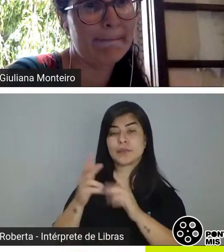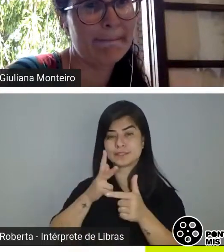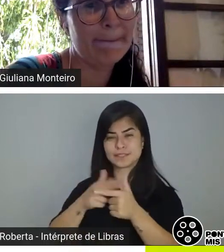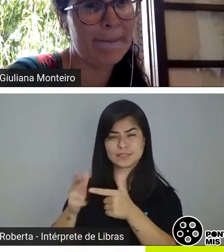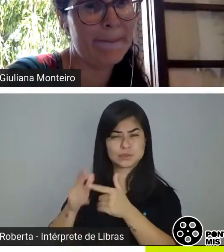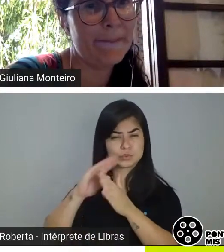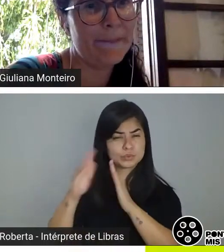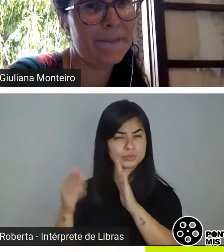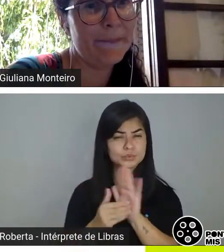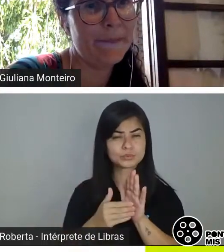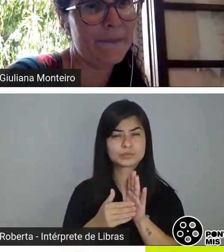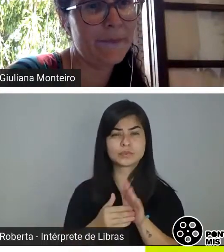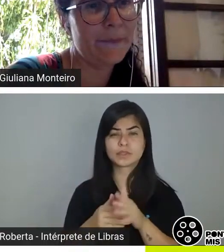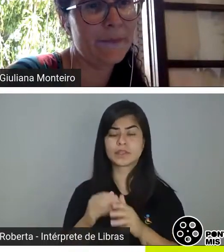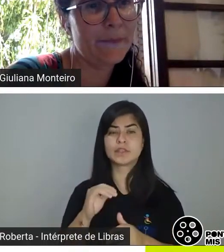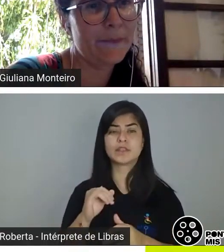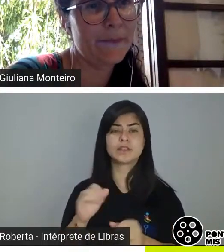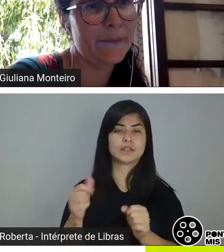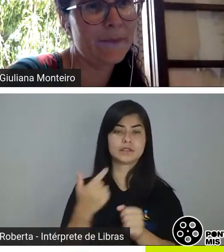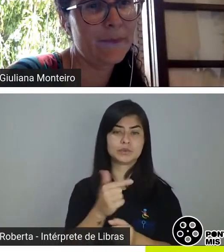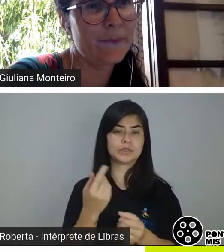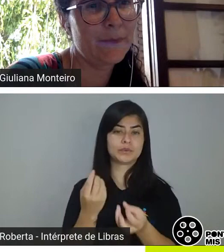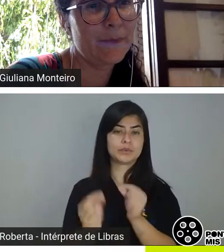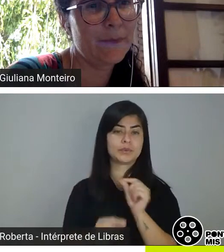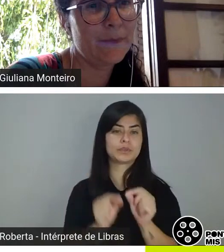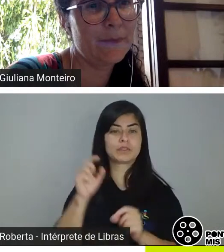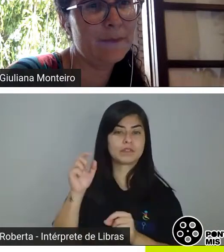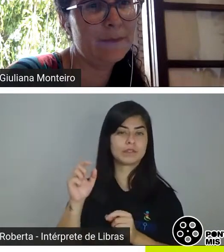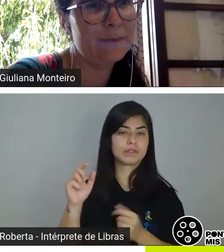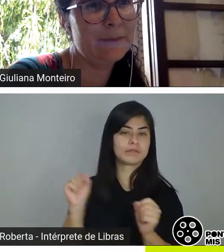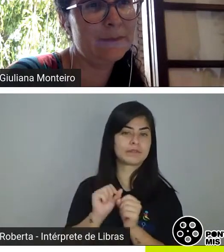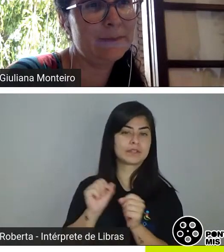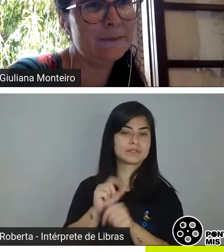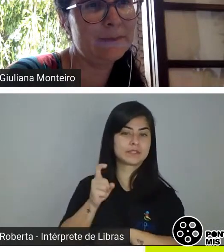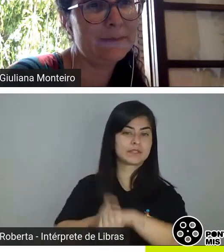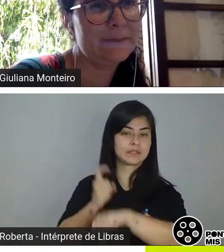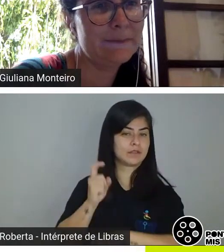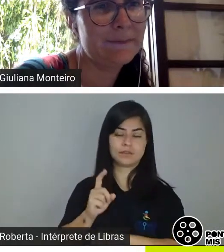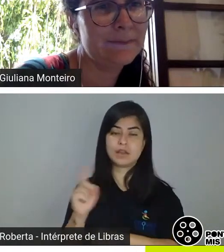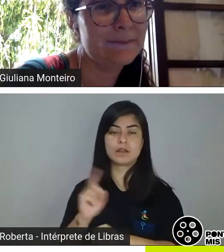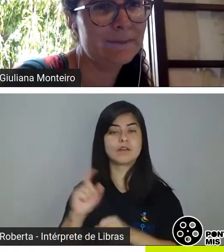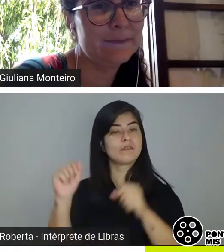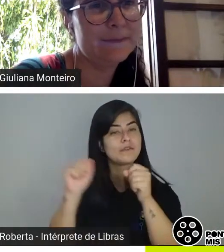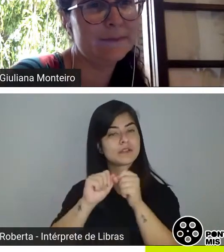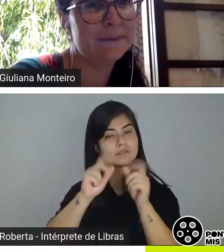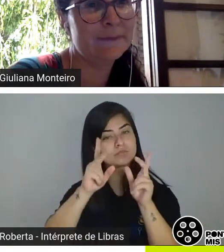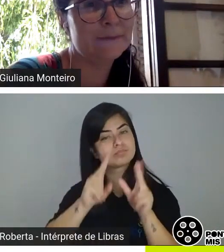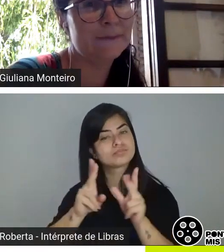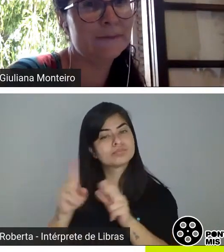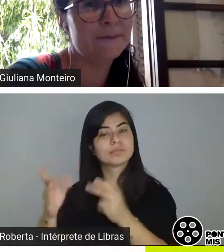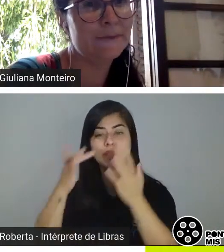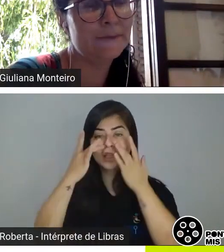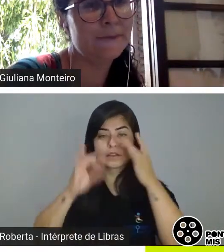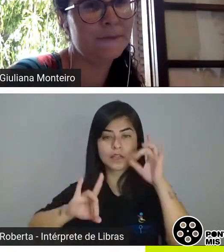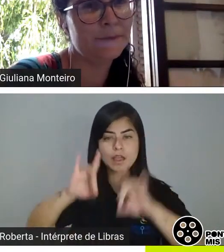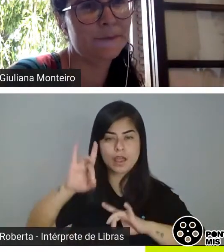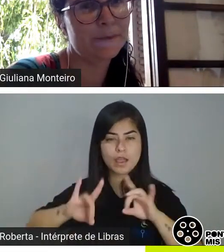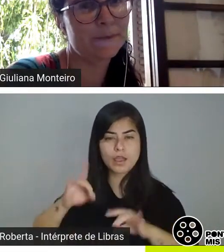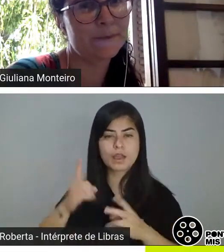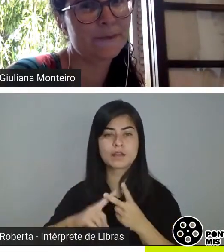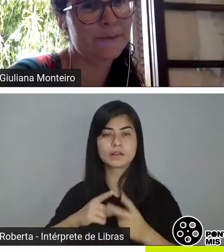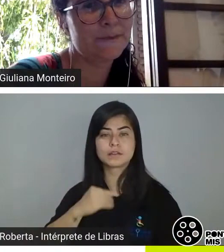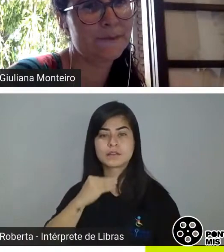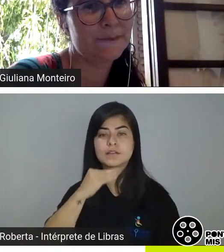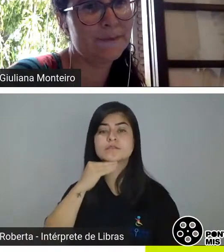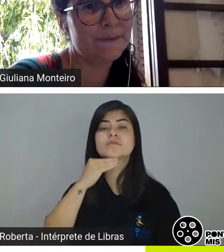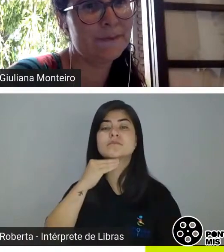era muito, não tinha improviso nenhum, que a gente marcou tudo gesto por gesto, ensaiado teatral, assim, levanta o queixo